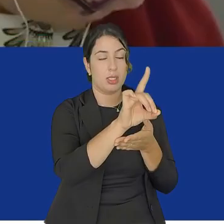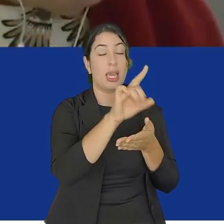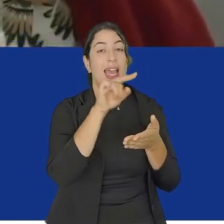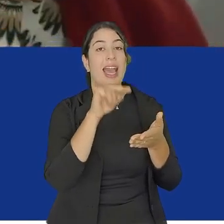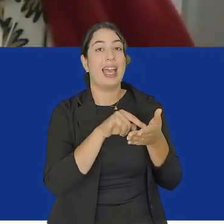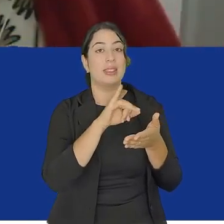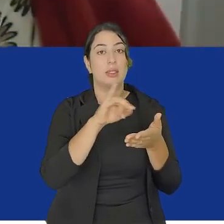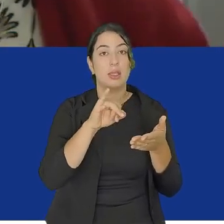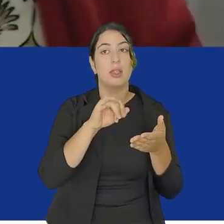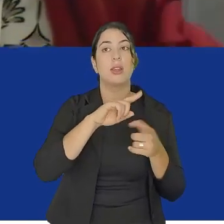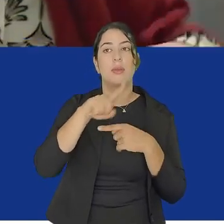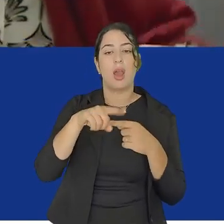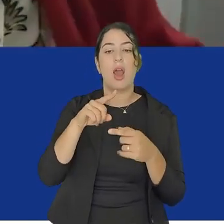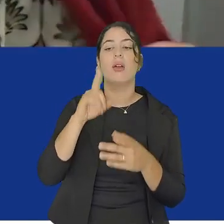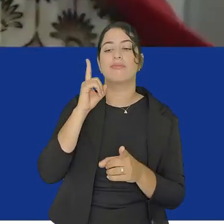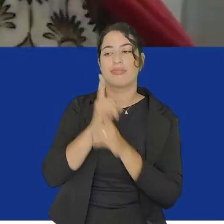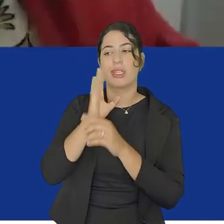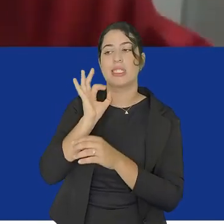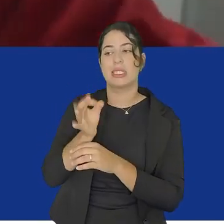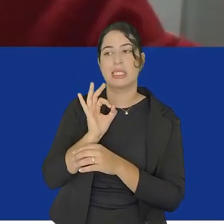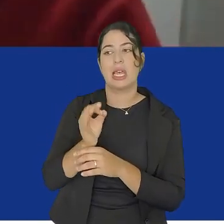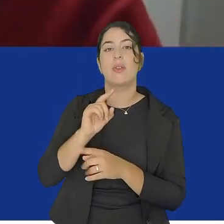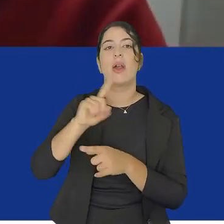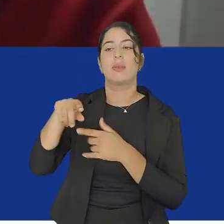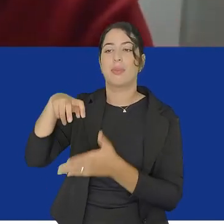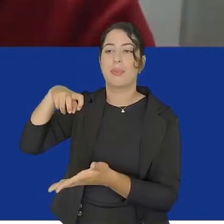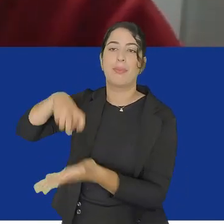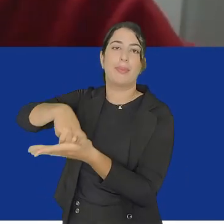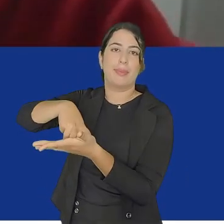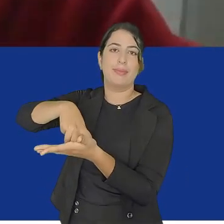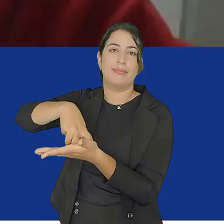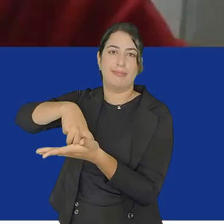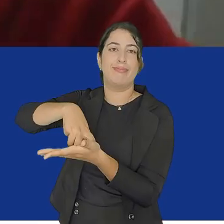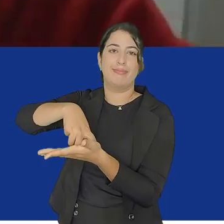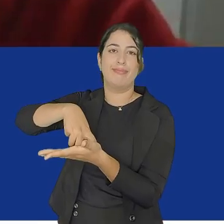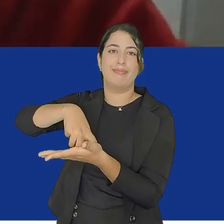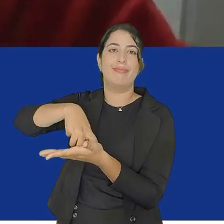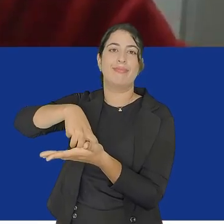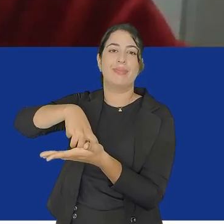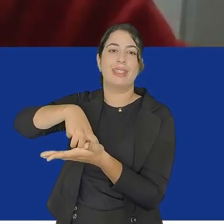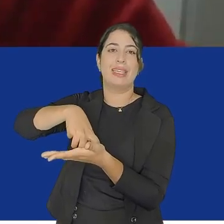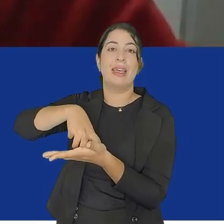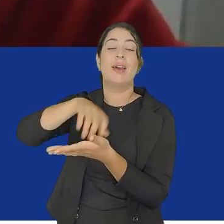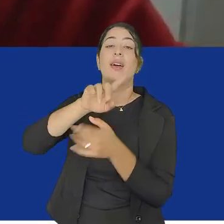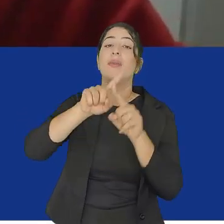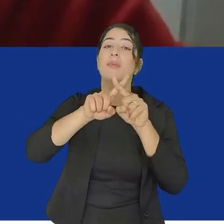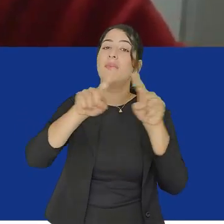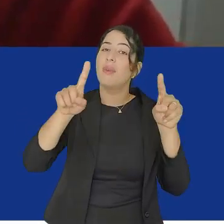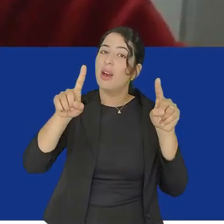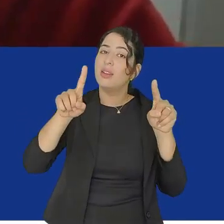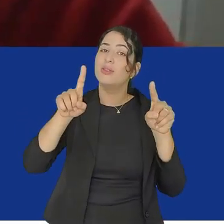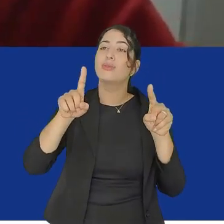comprovado, tem uma punição, e daí, esse é na melhor das hipóteses. A gente continua, às vezes, em